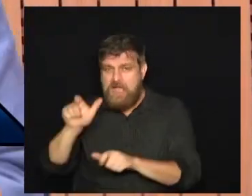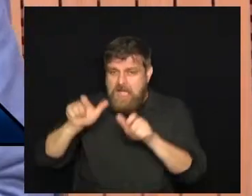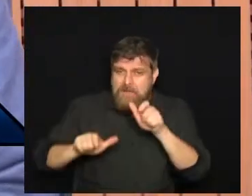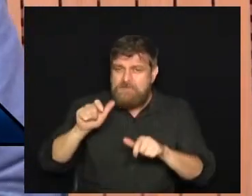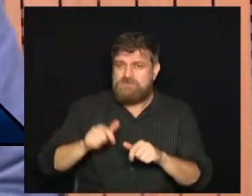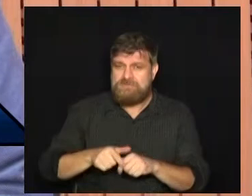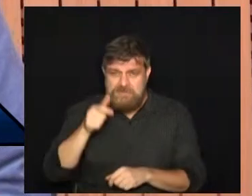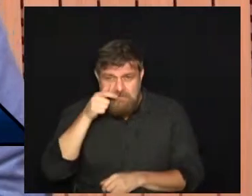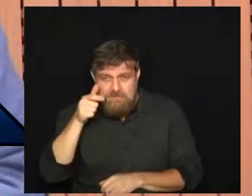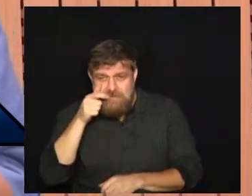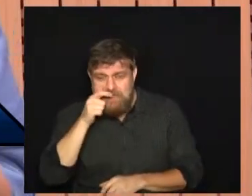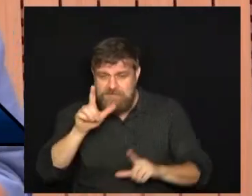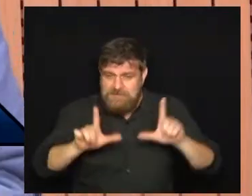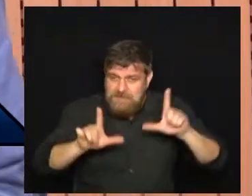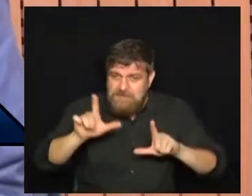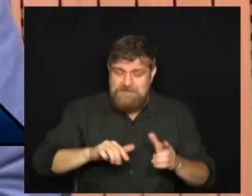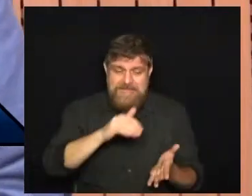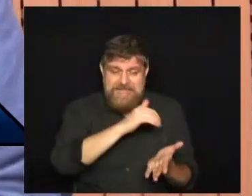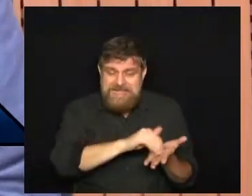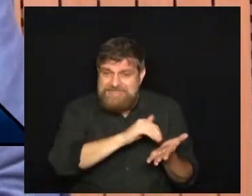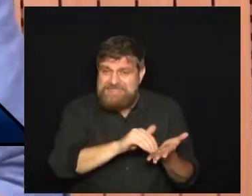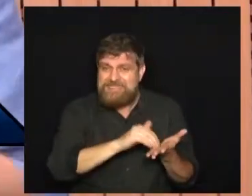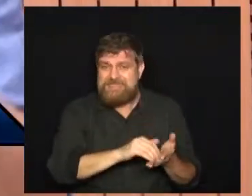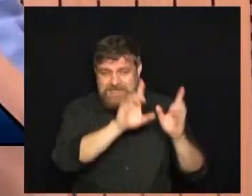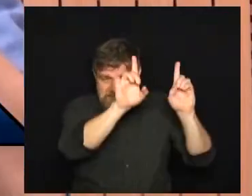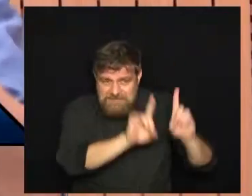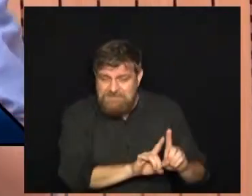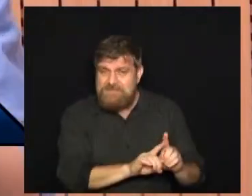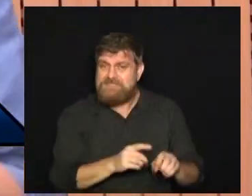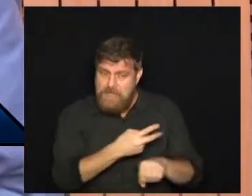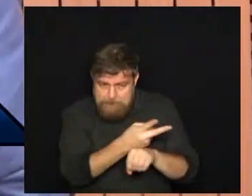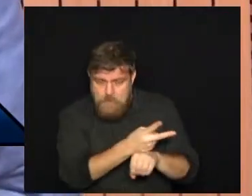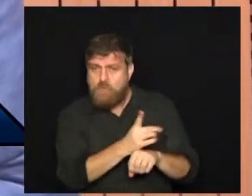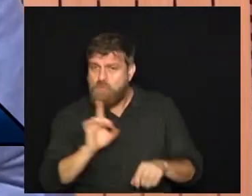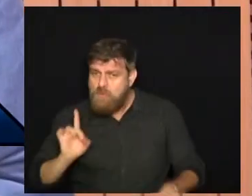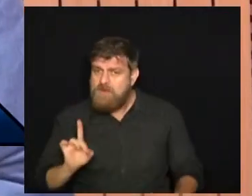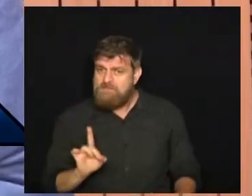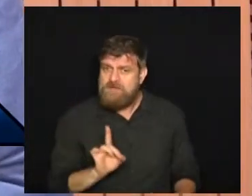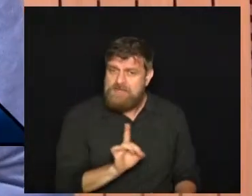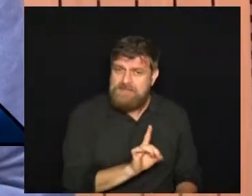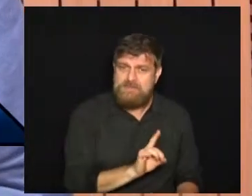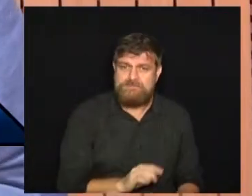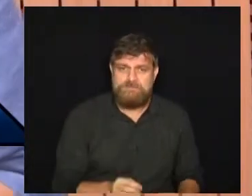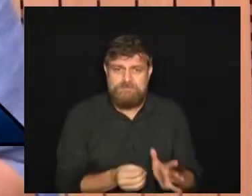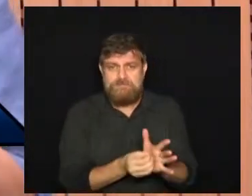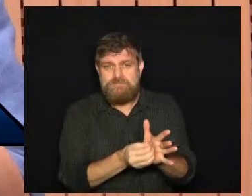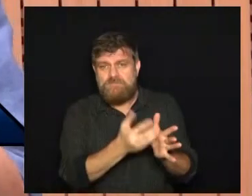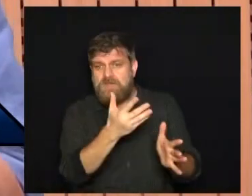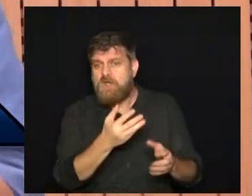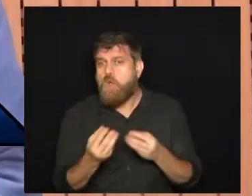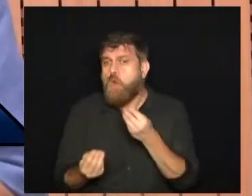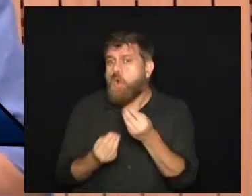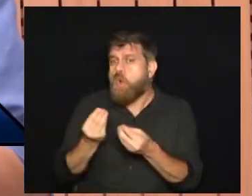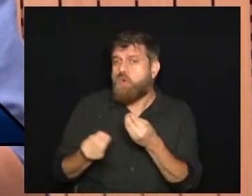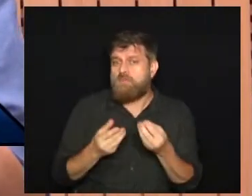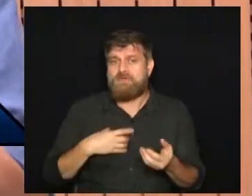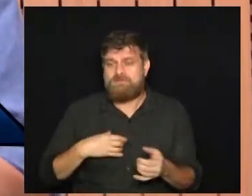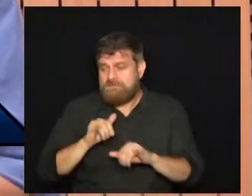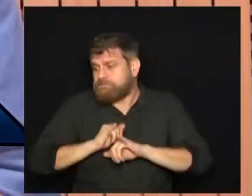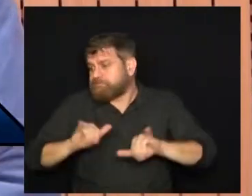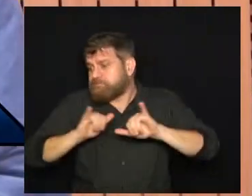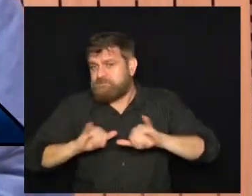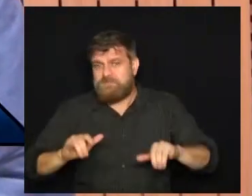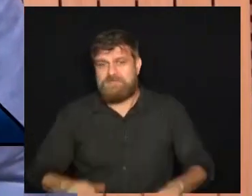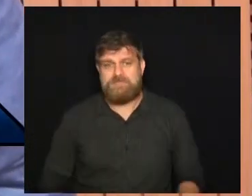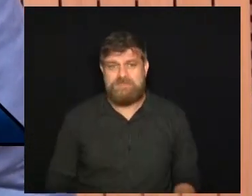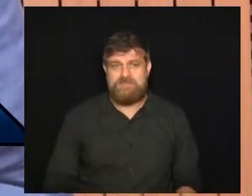procure a secretaria, sempre vai ter um trabalho. Eu, às vezes, como que eu vou comentar aqui, às vezes não